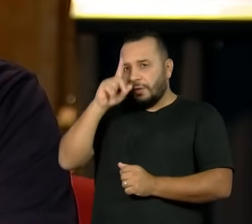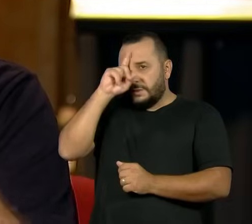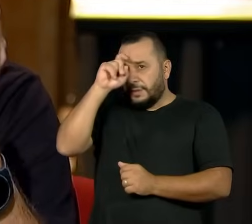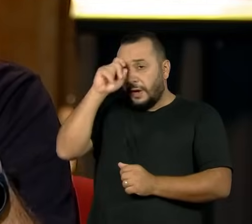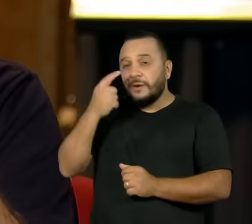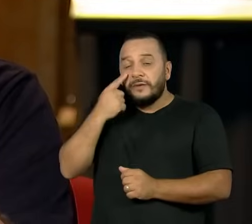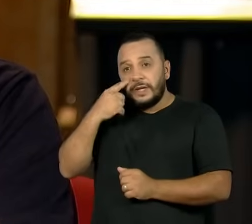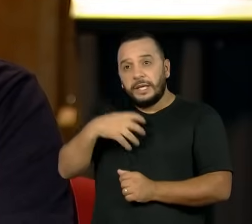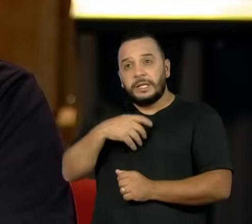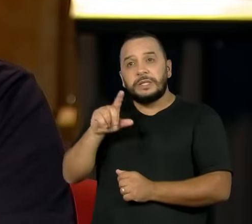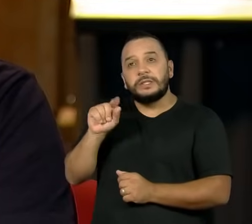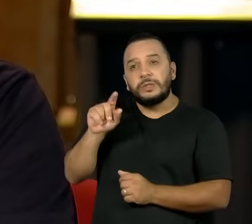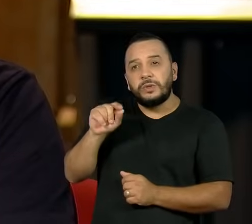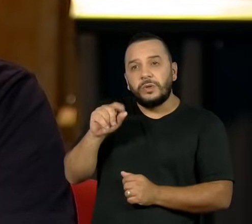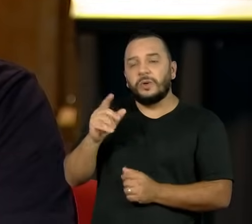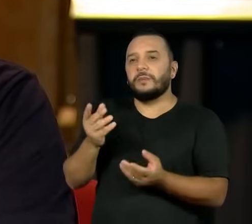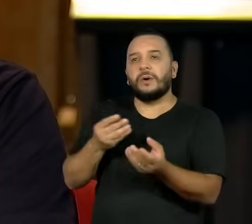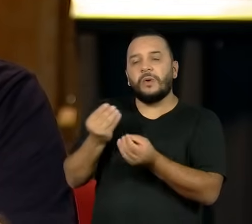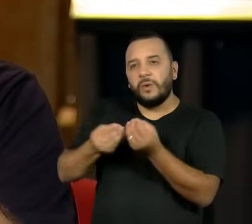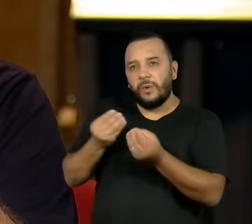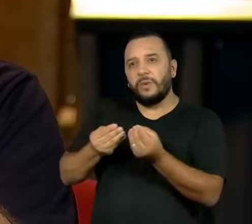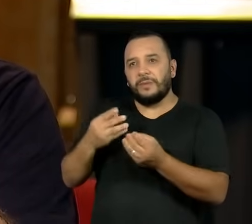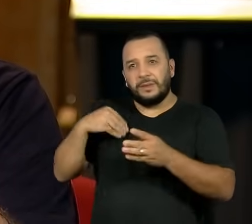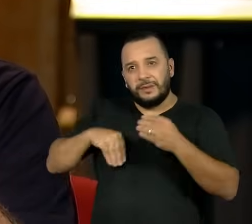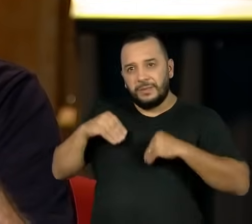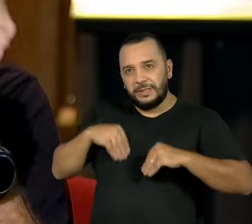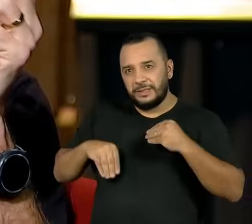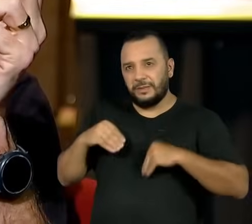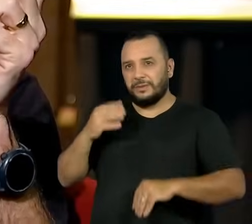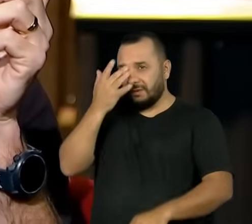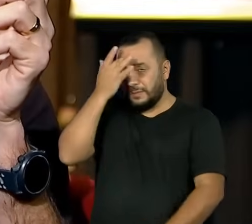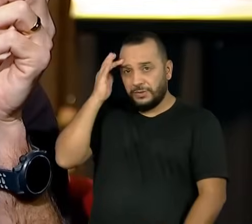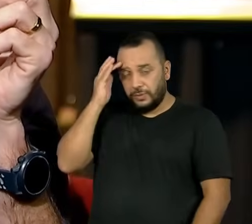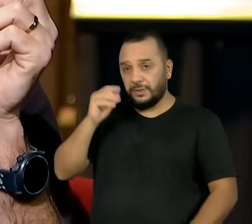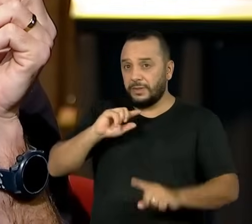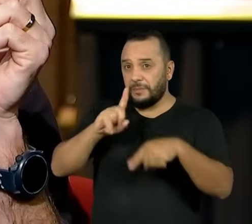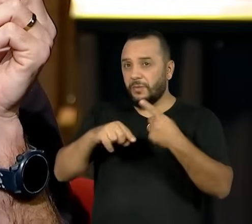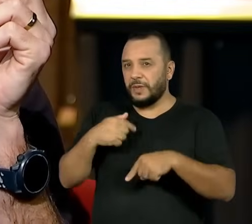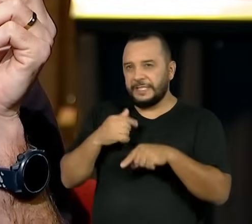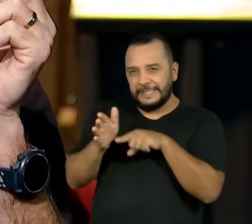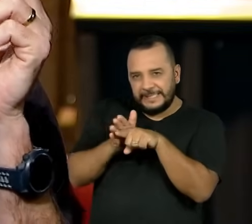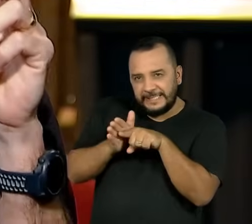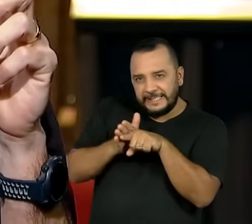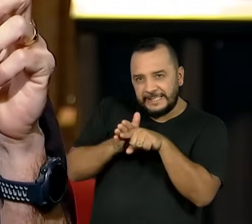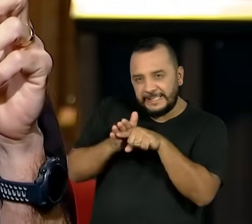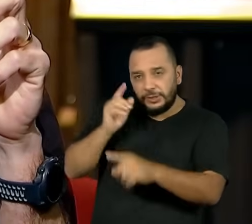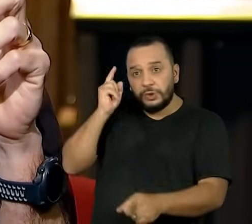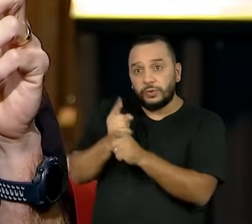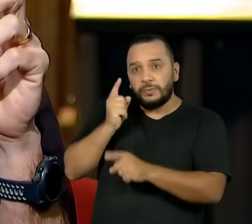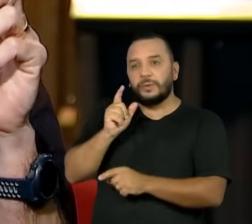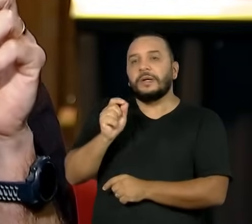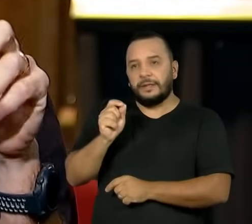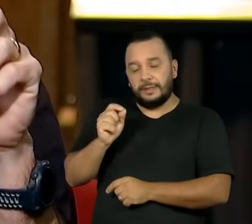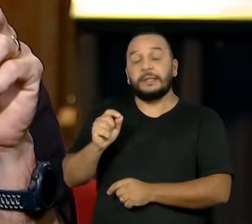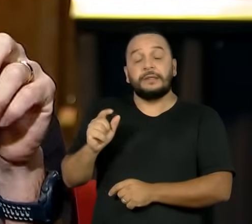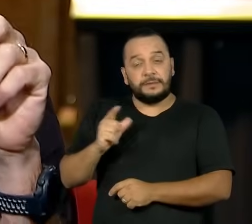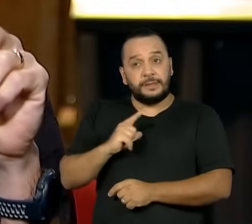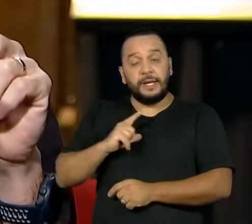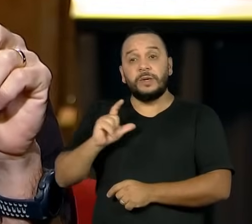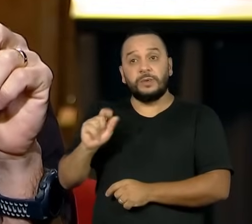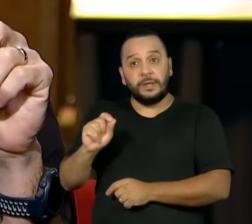desses pacientes por alguns dias. O que a gente encontrou? Primeiro que existe uma resposta. Então